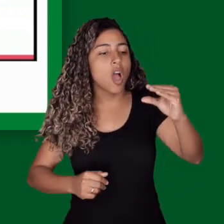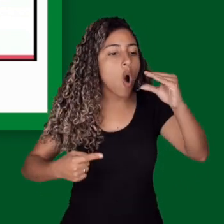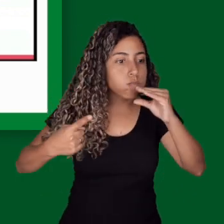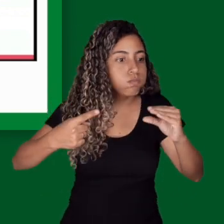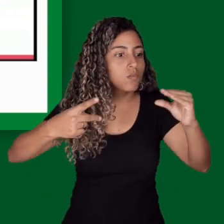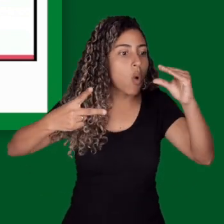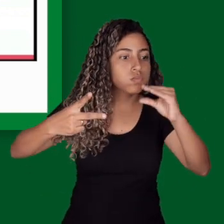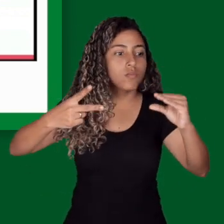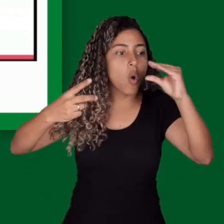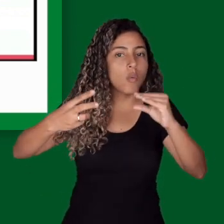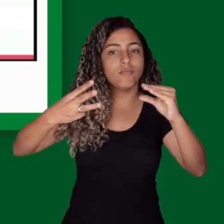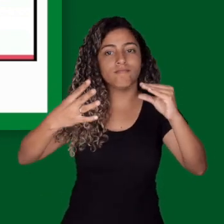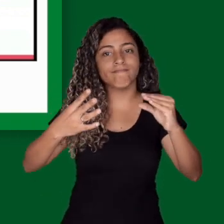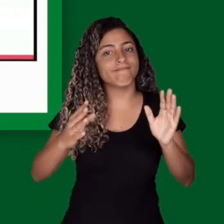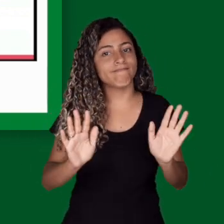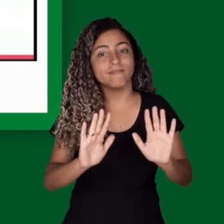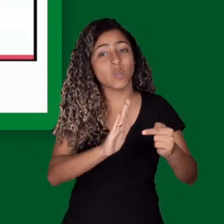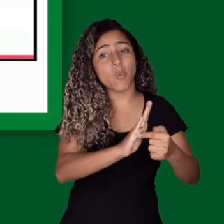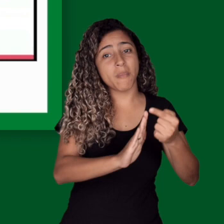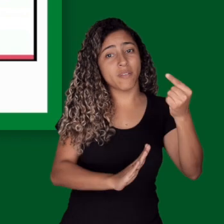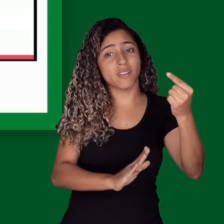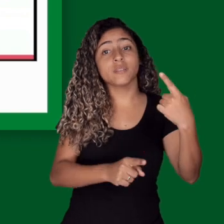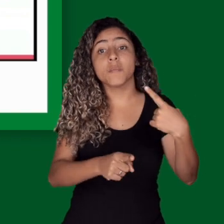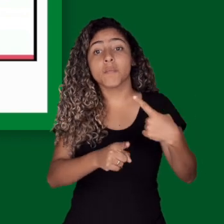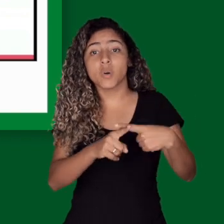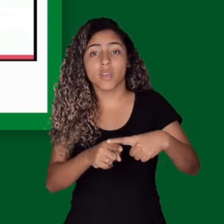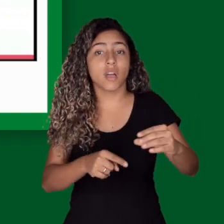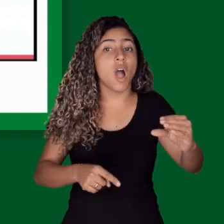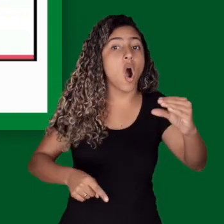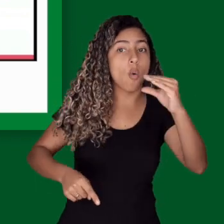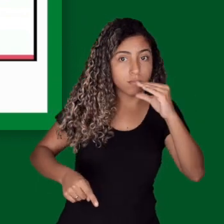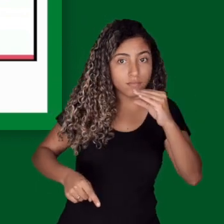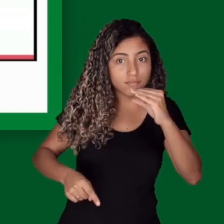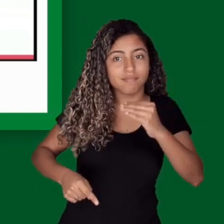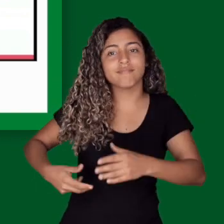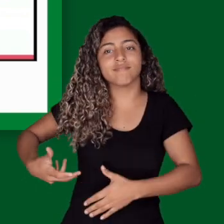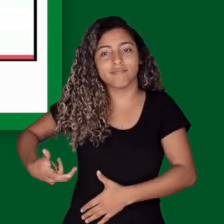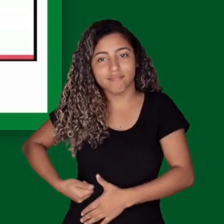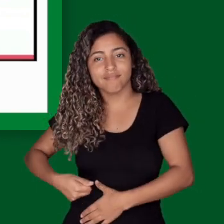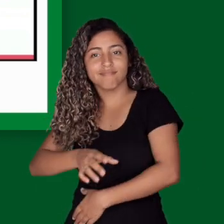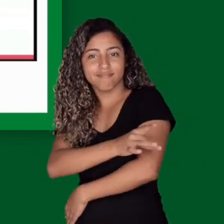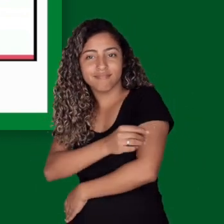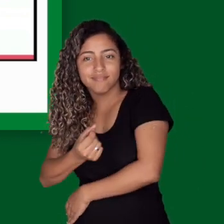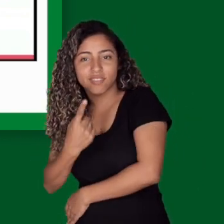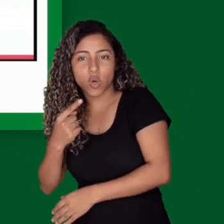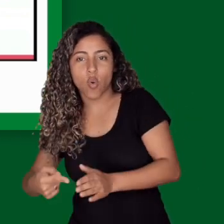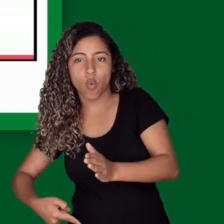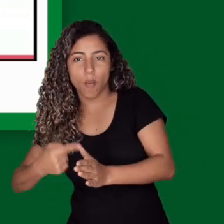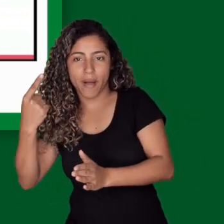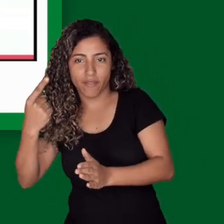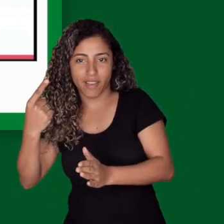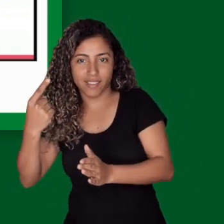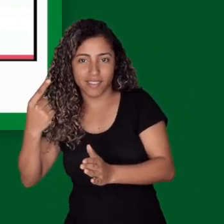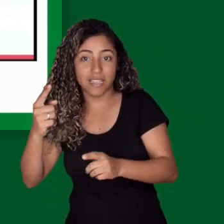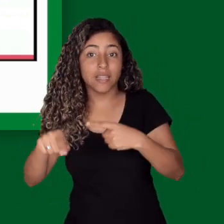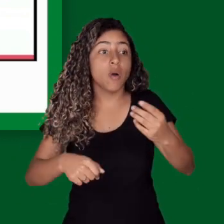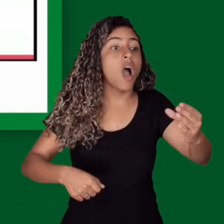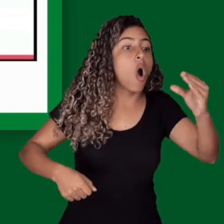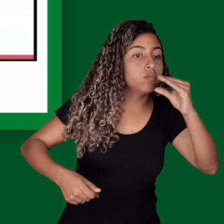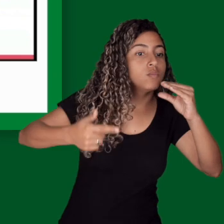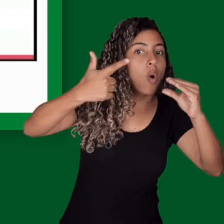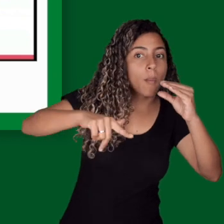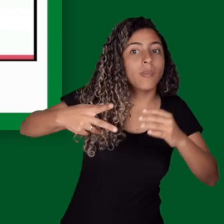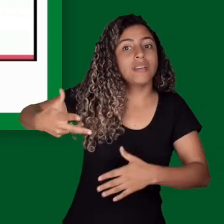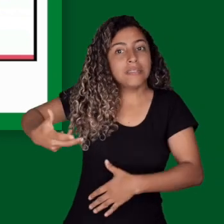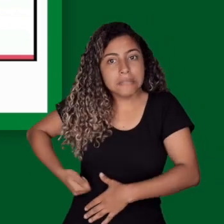lanche oferecido da escola, né? Porque geralmente essas crianças não vão aplicar uma dose a mais de insulina caso ela repita esse